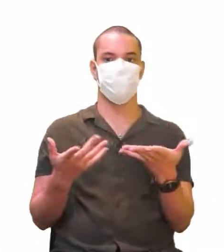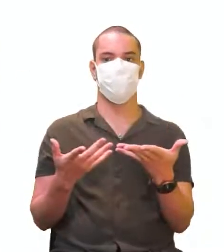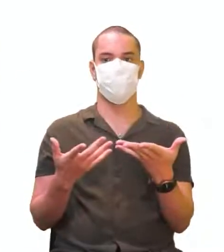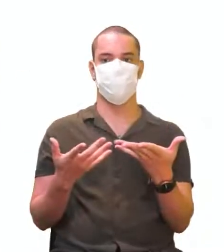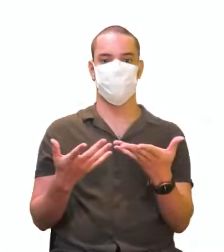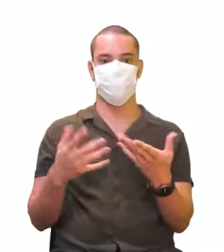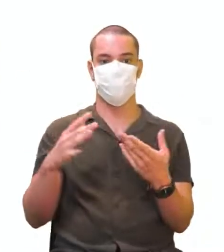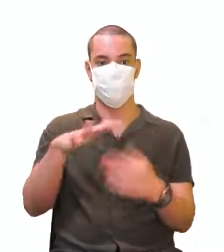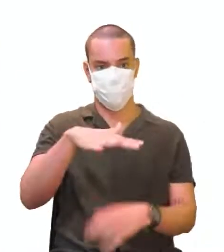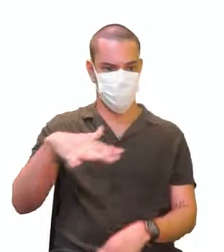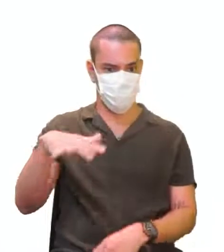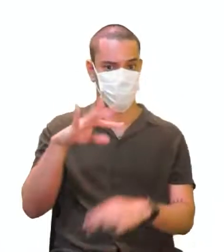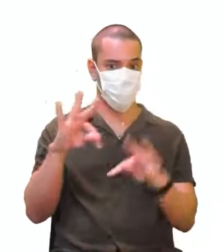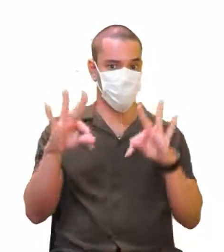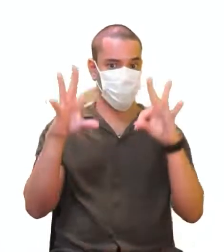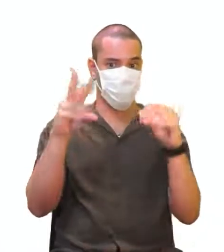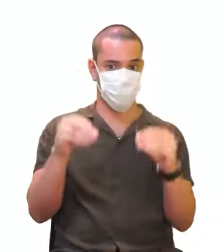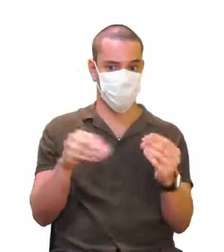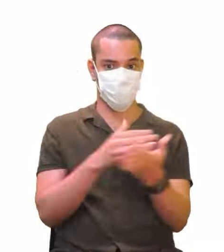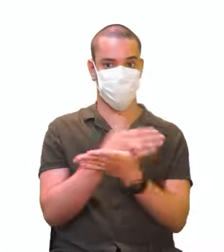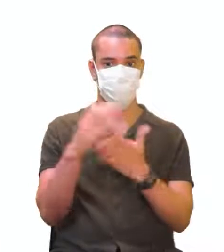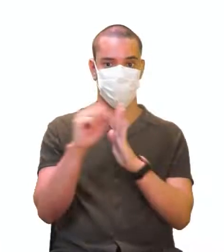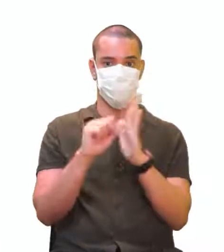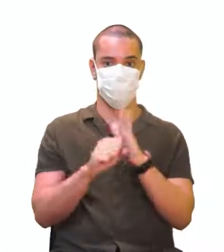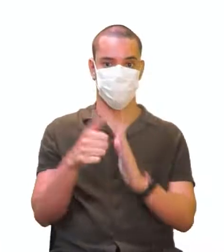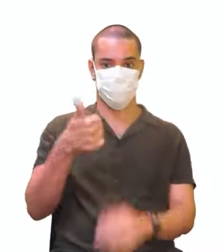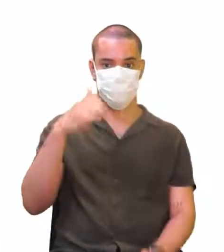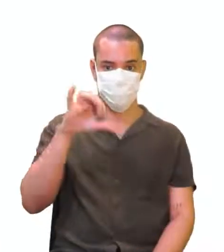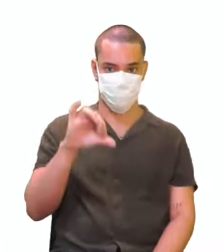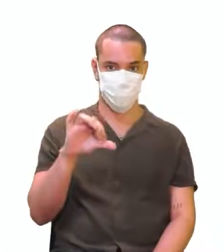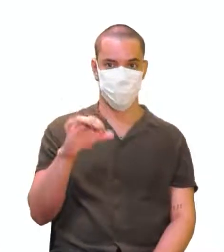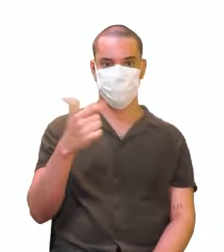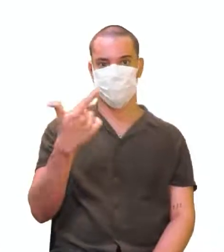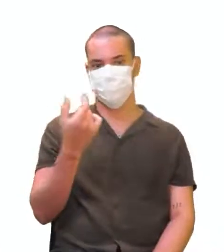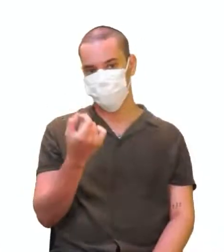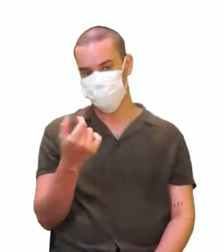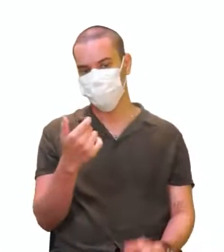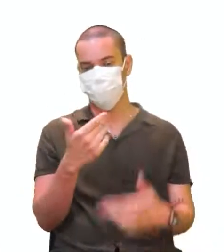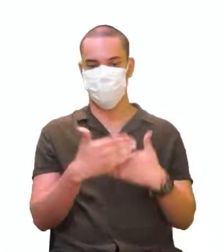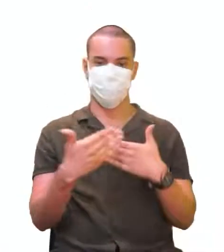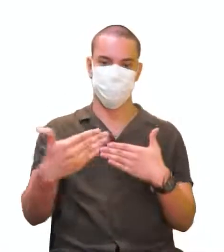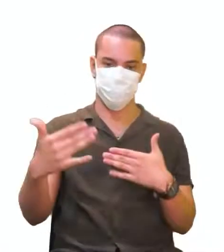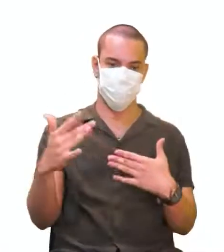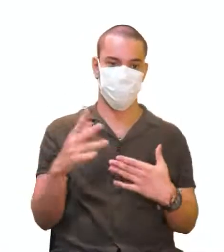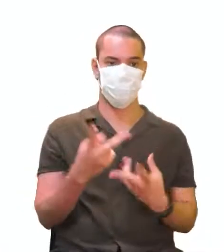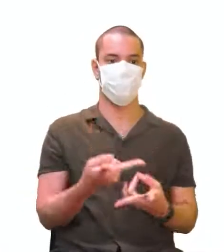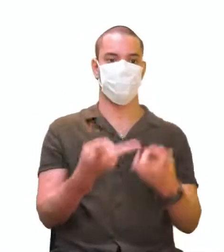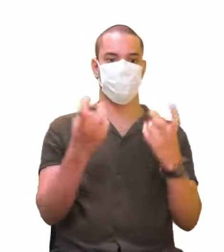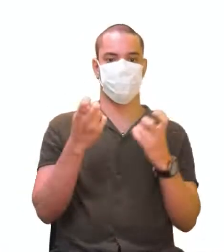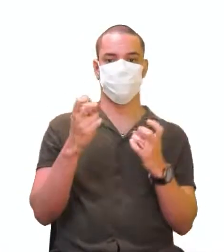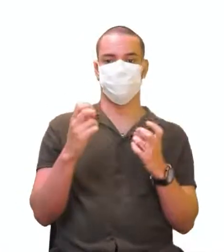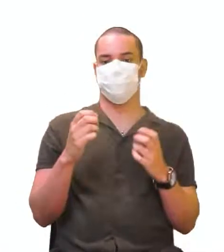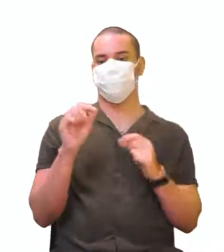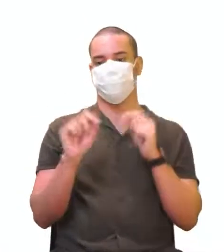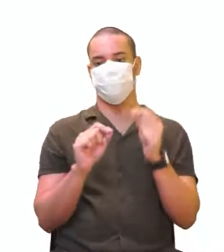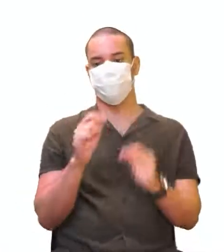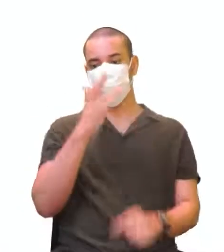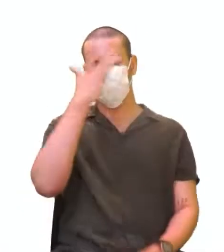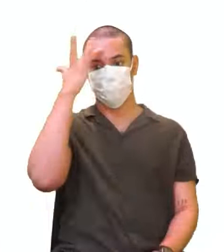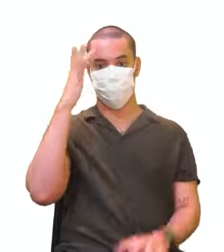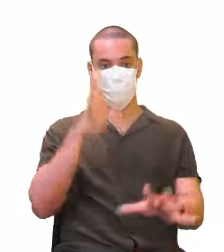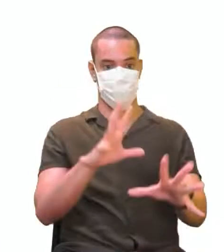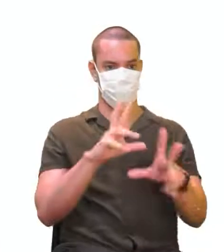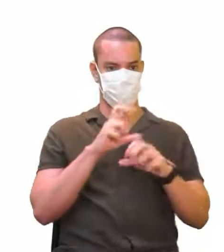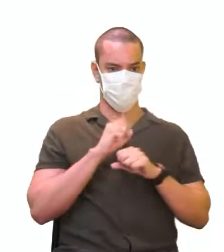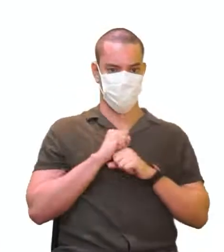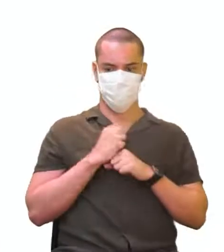pesquisou a situação do sangue no início do século XIX, do século XX, ele percebeu que algumas pessoas recebiam sangue de